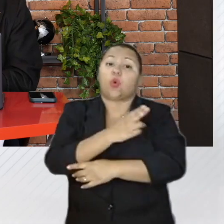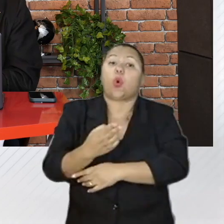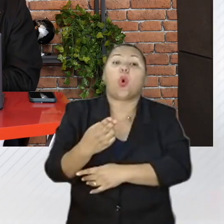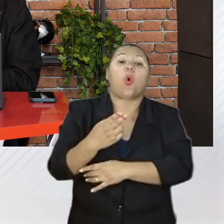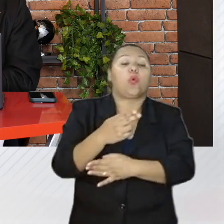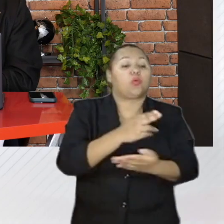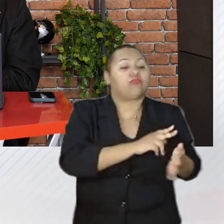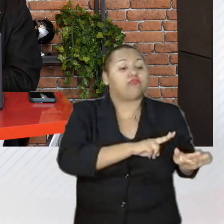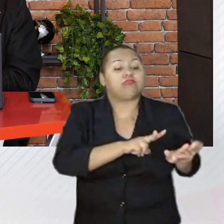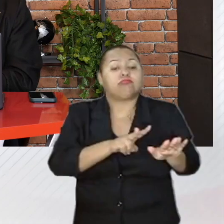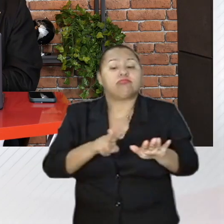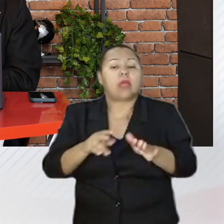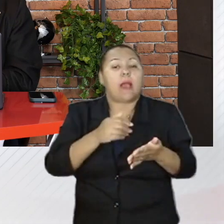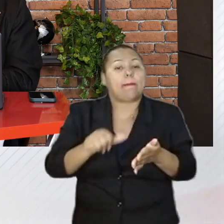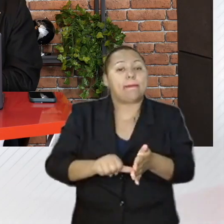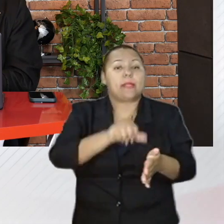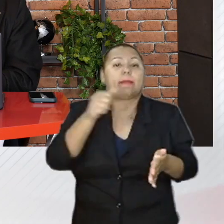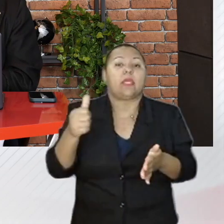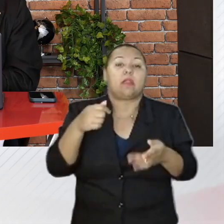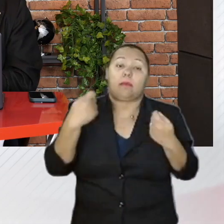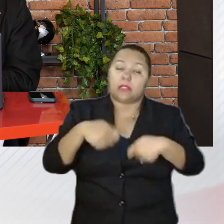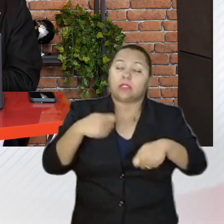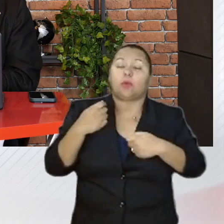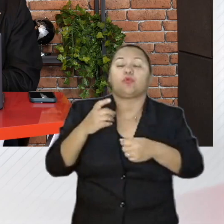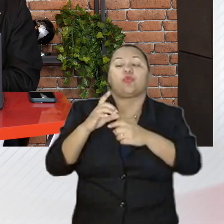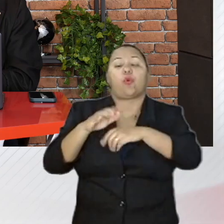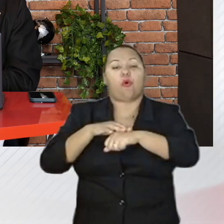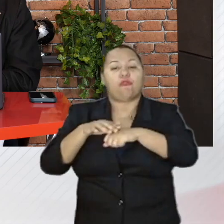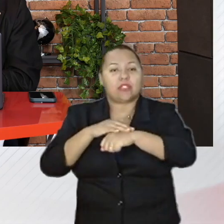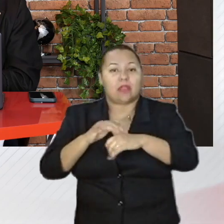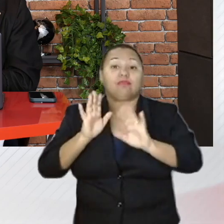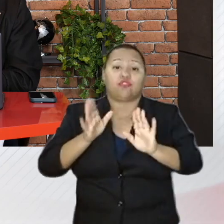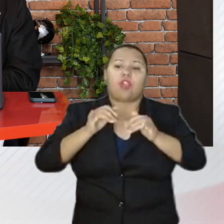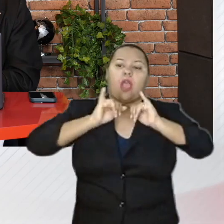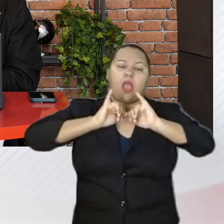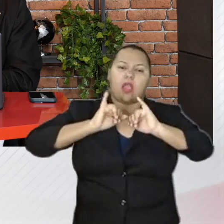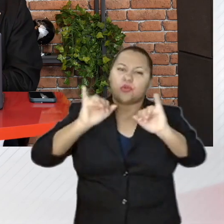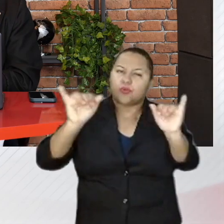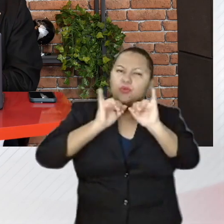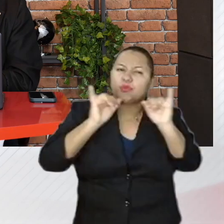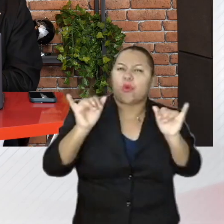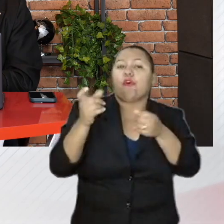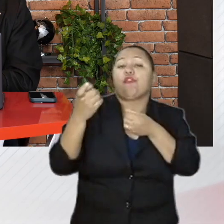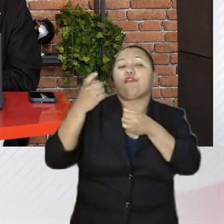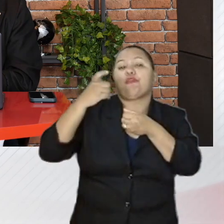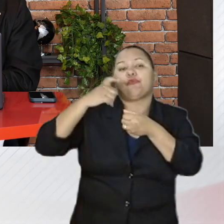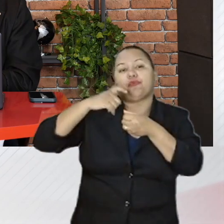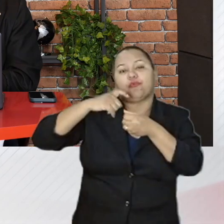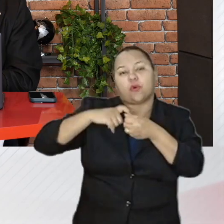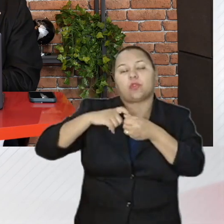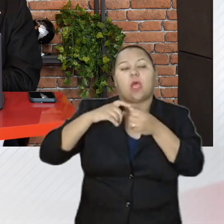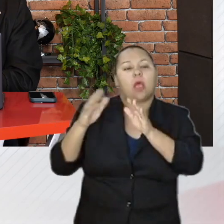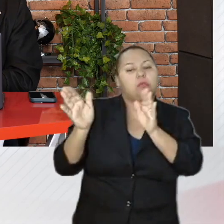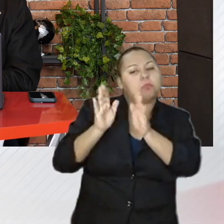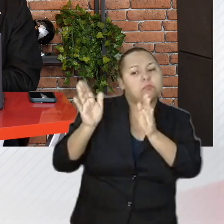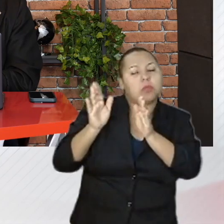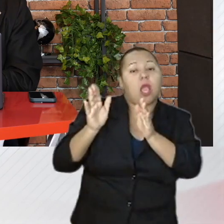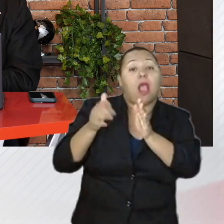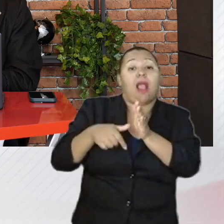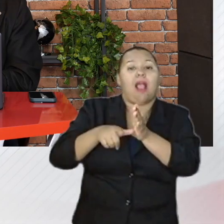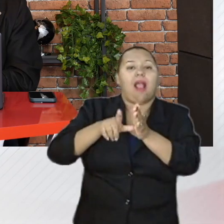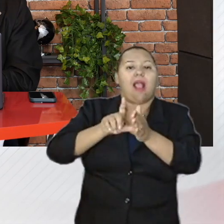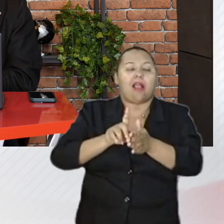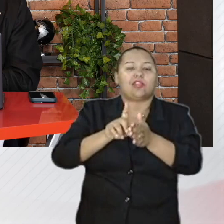isso que o Arthur Lira está anunciando, de votar a reforma tributária no primeiro semestre, antes do recesso. Você